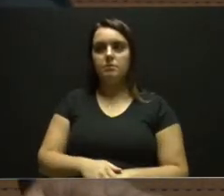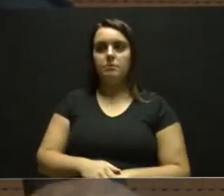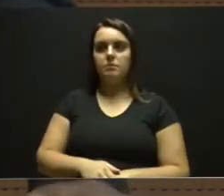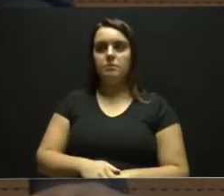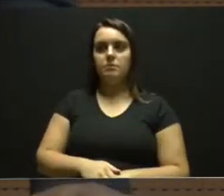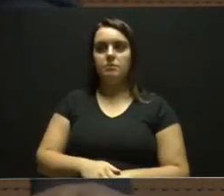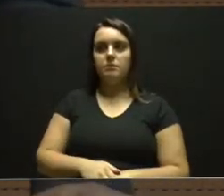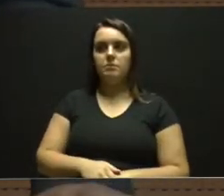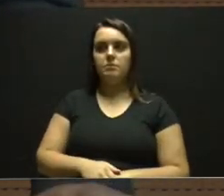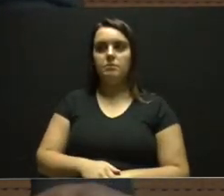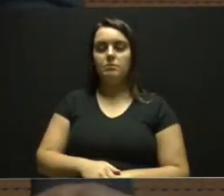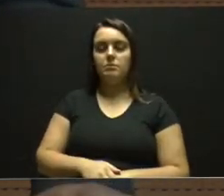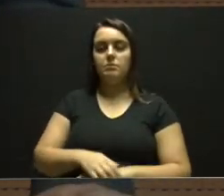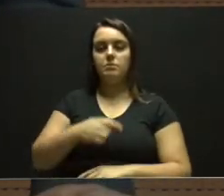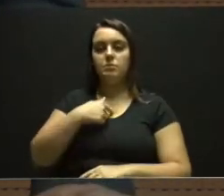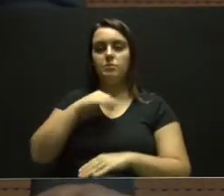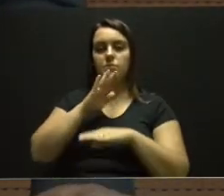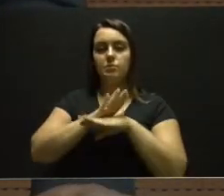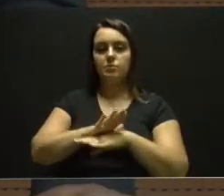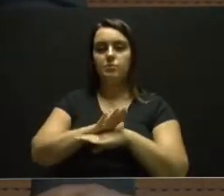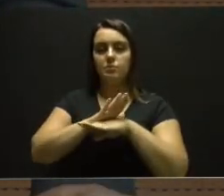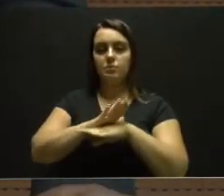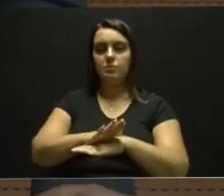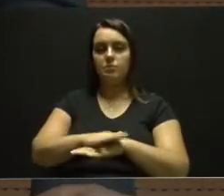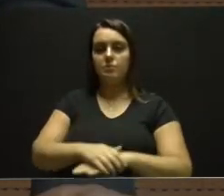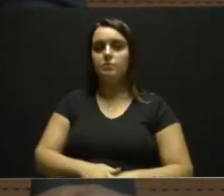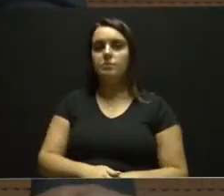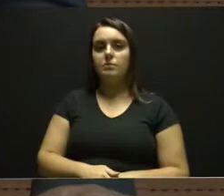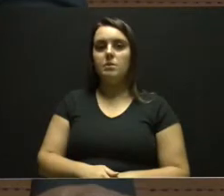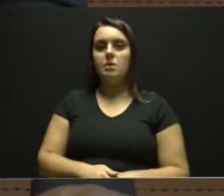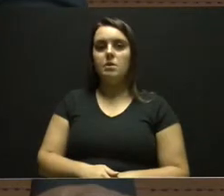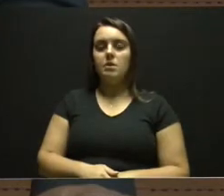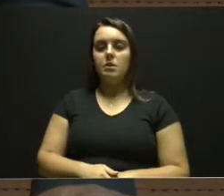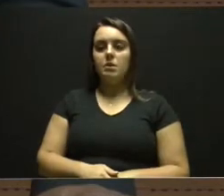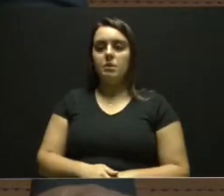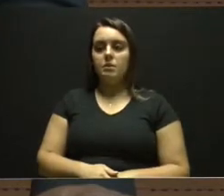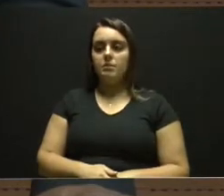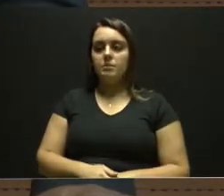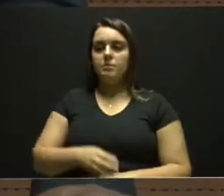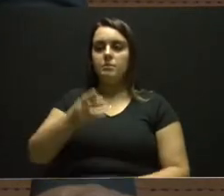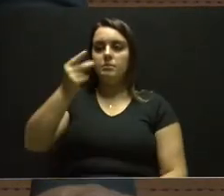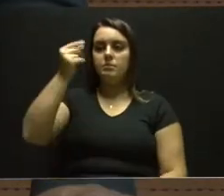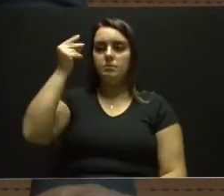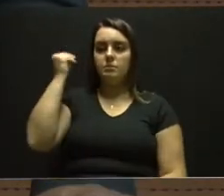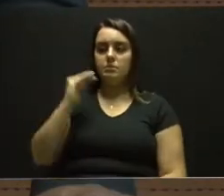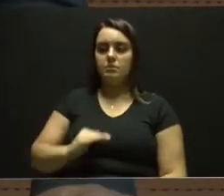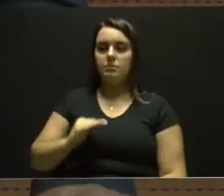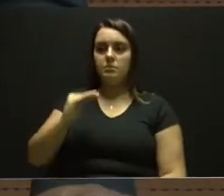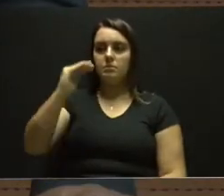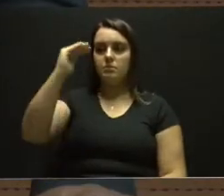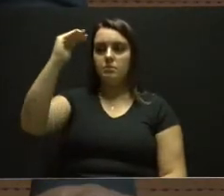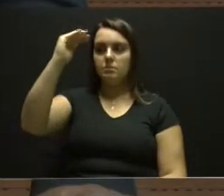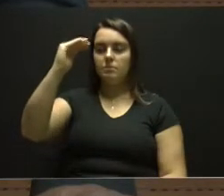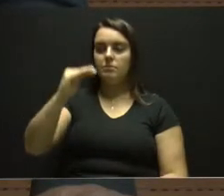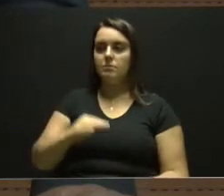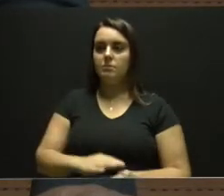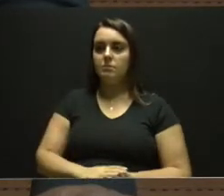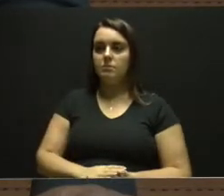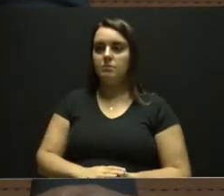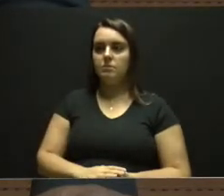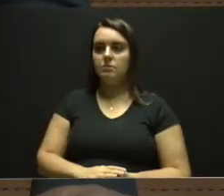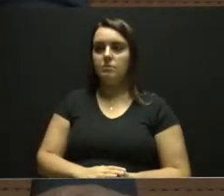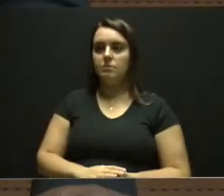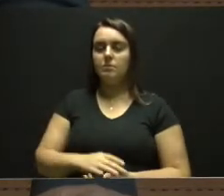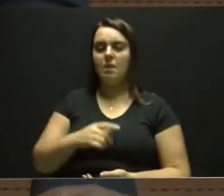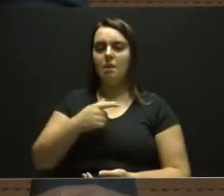cansou de me levar juntamente com a dona rosa né desde pequeno fazendo isso já quis parar com a arte